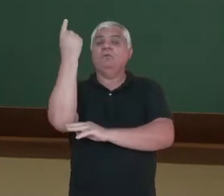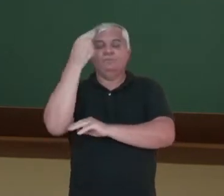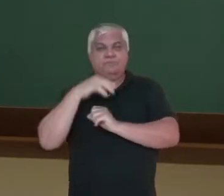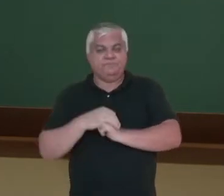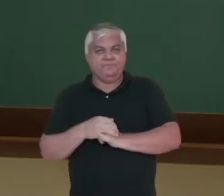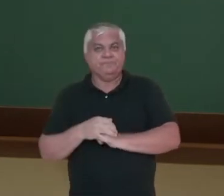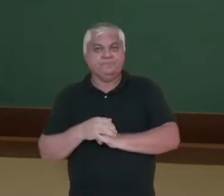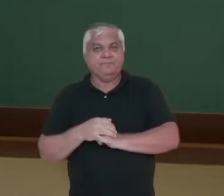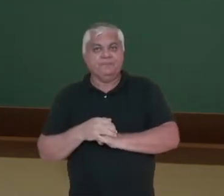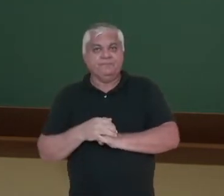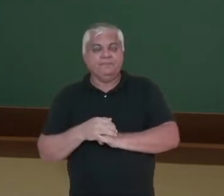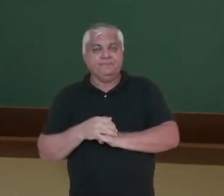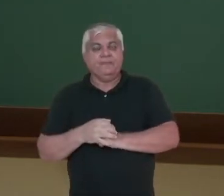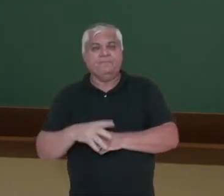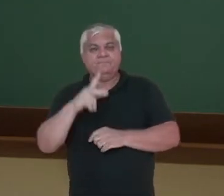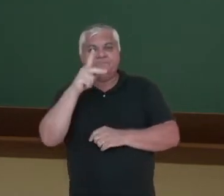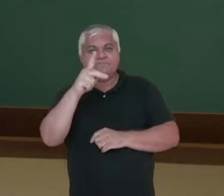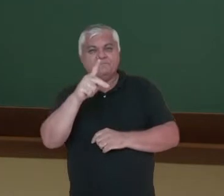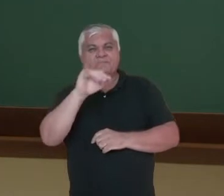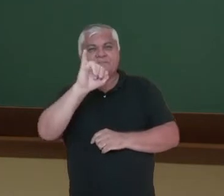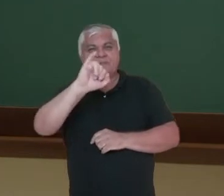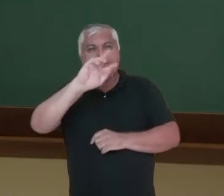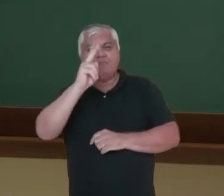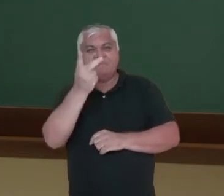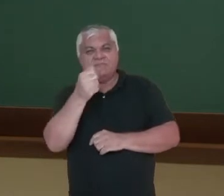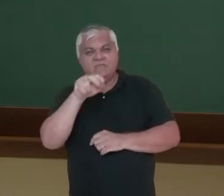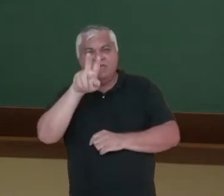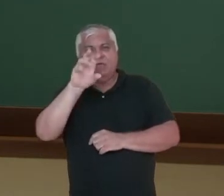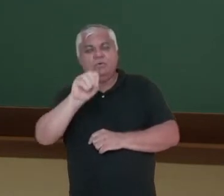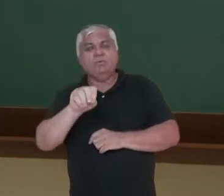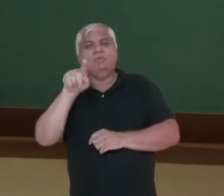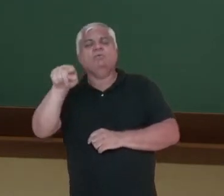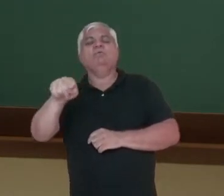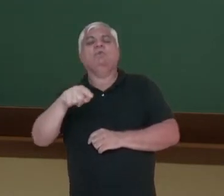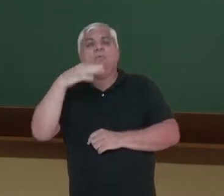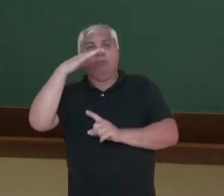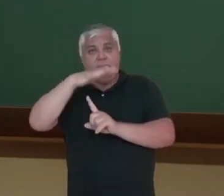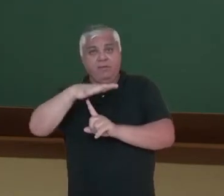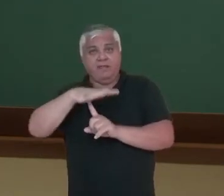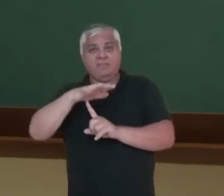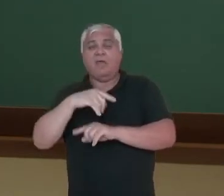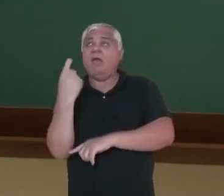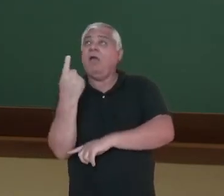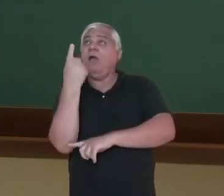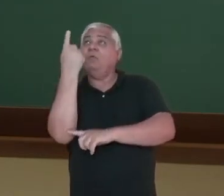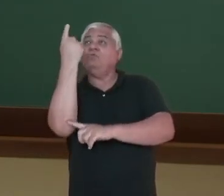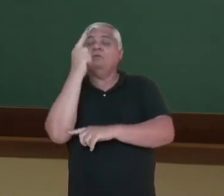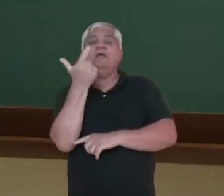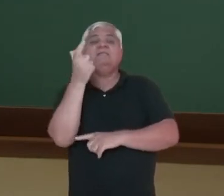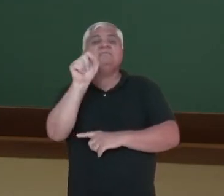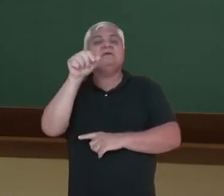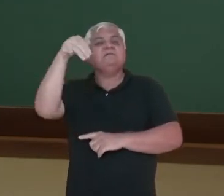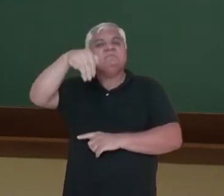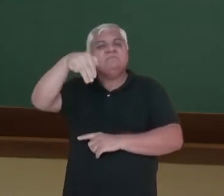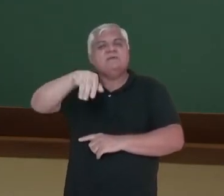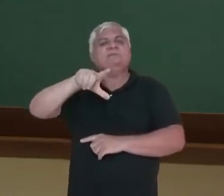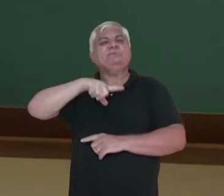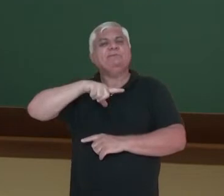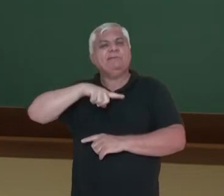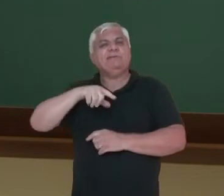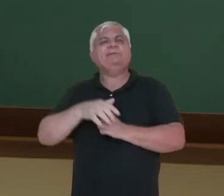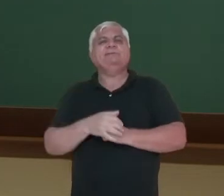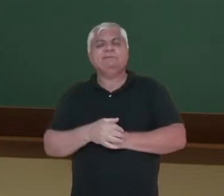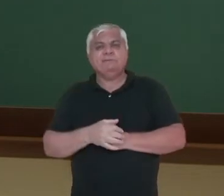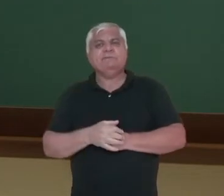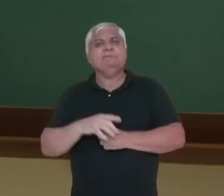Paraná, por exemplo, ele pode ter mais de 10 metros, né? E ele começa a produzir, né?